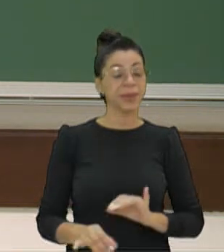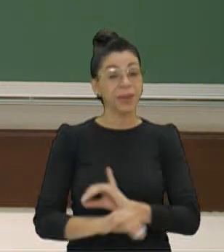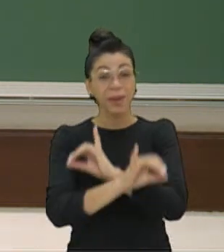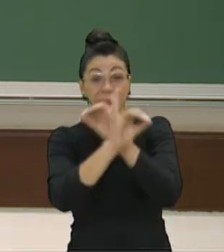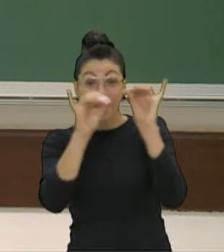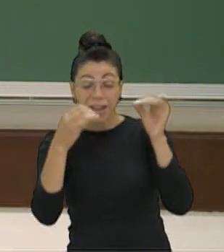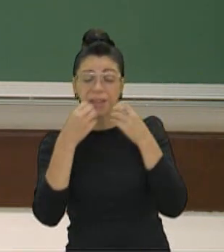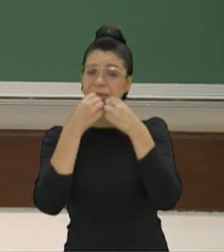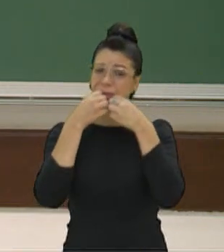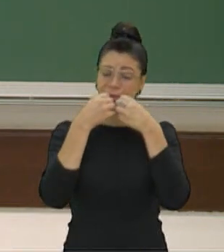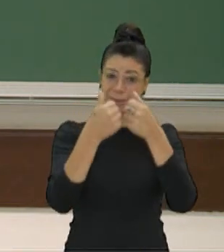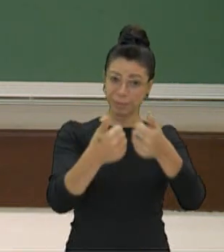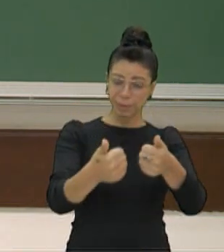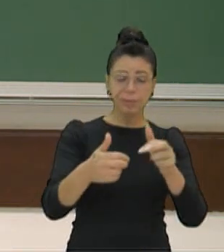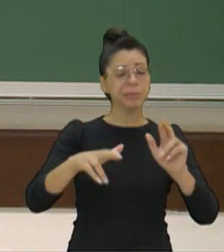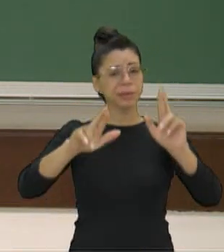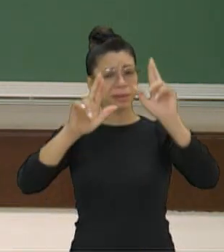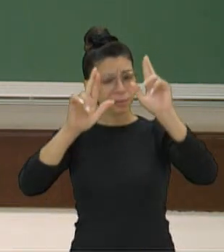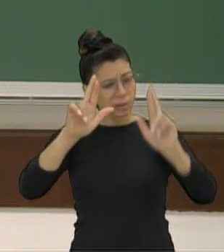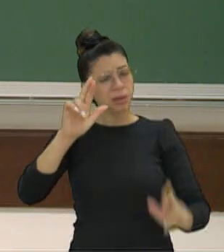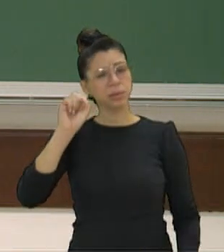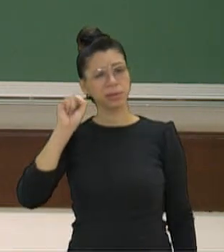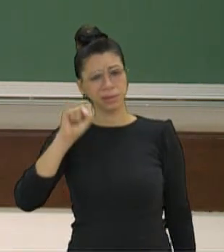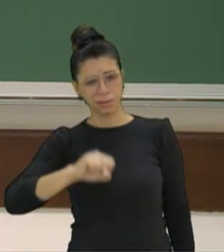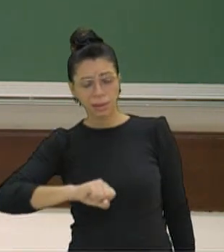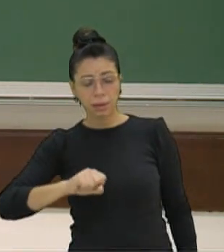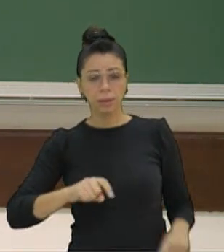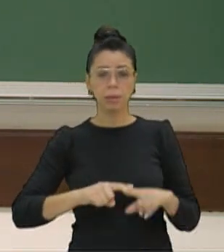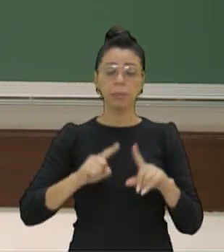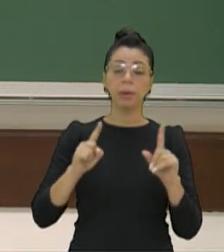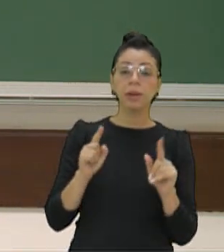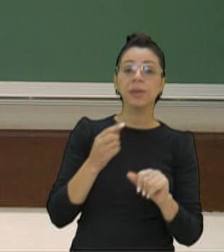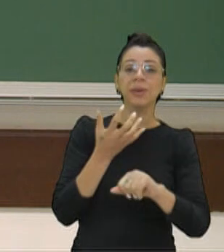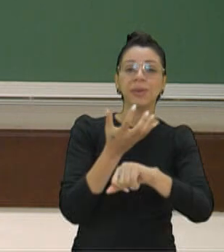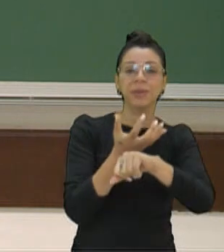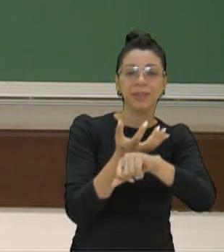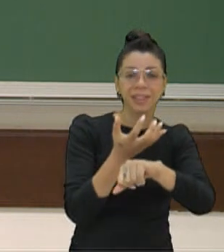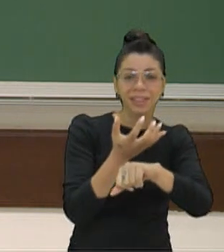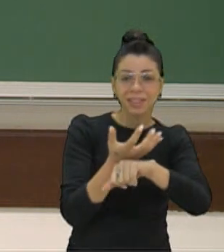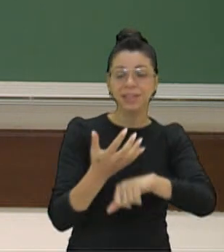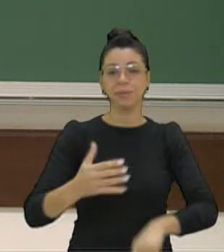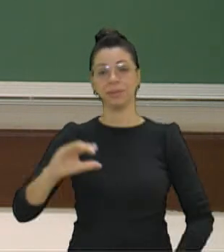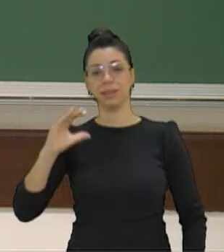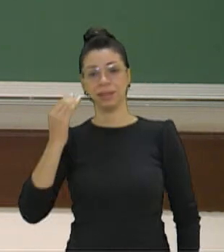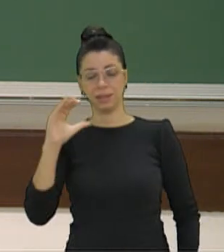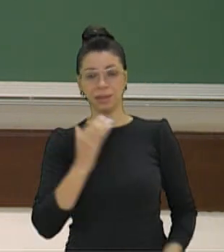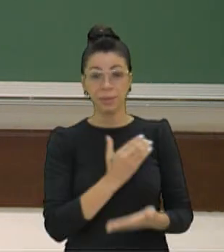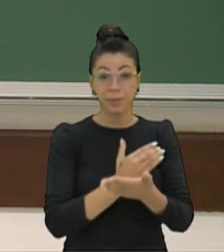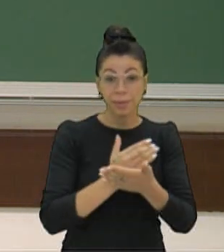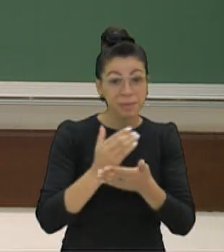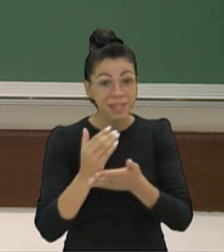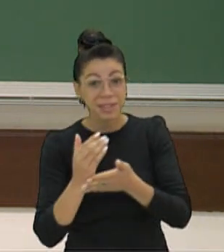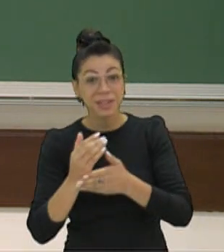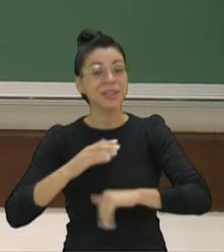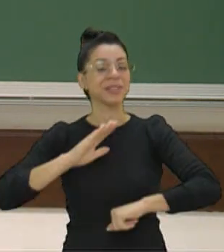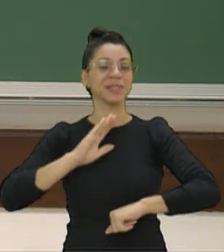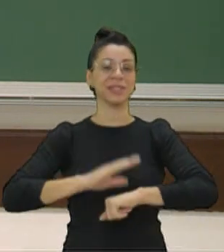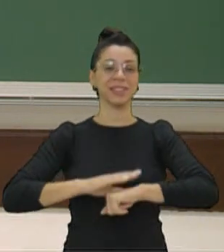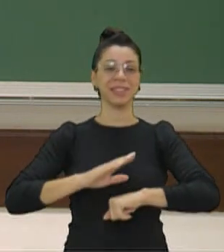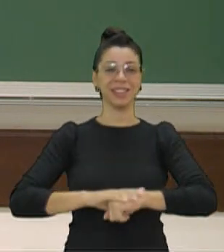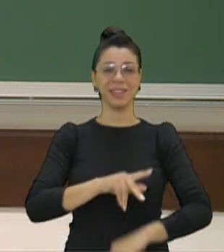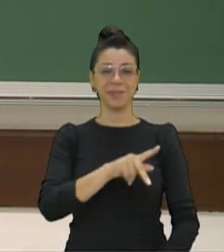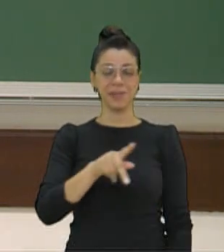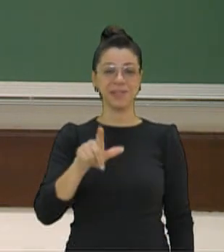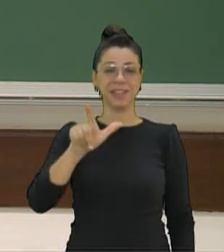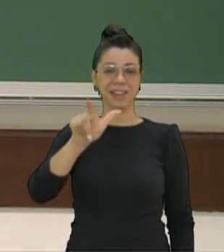Olá, tudo bem? Espero que sim. Mais uma aula de ciências começando comigo, professora Larissa. Sejam